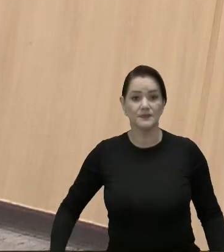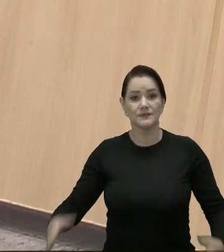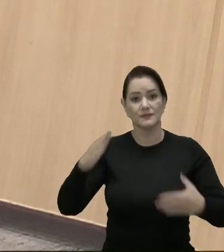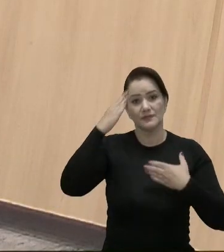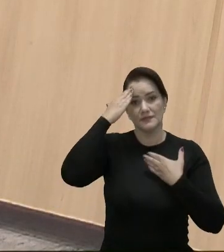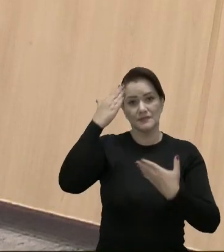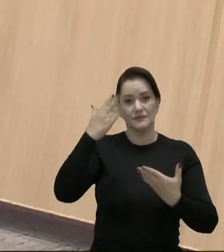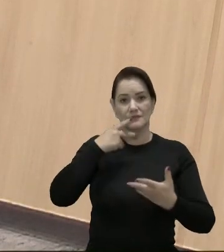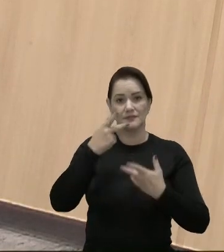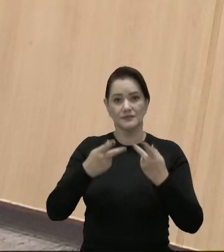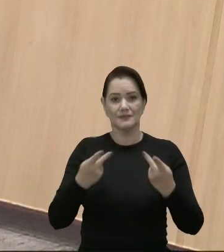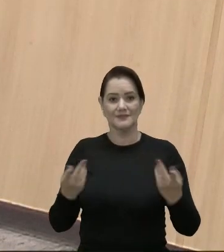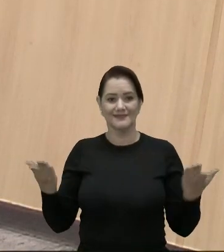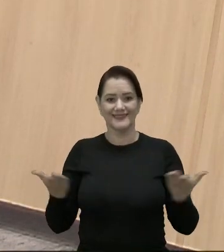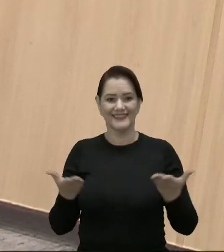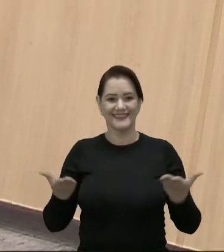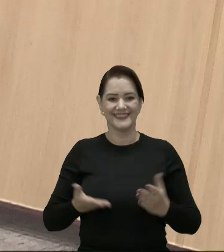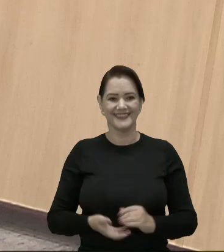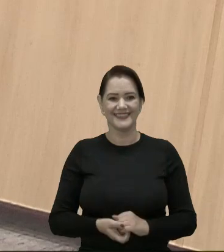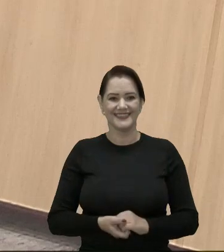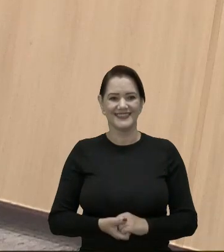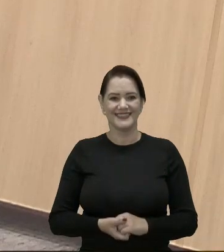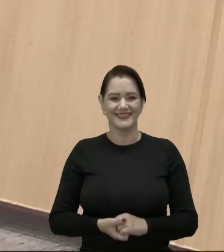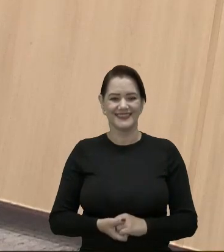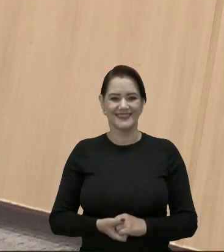Concedemos, já está aí, ia falar